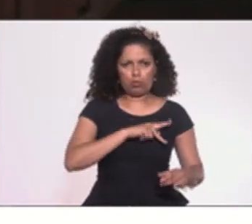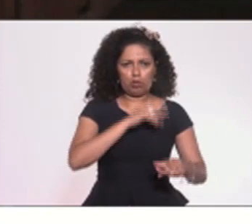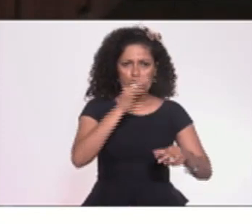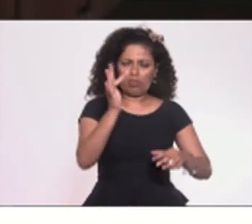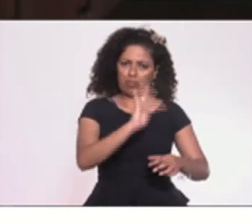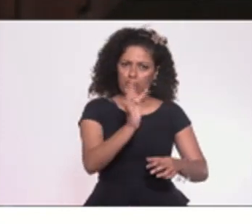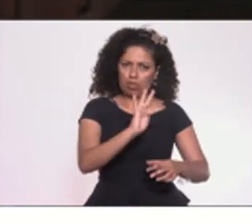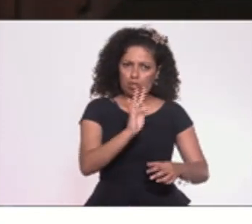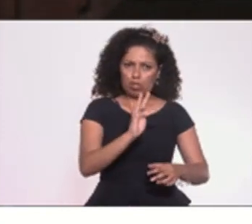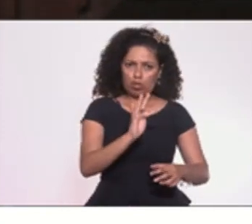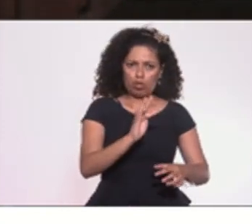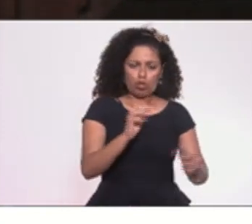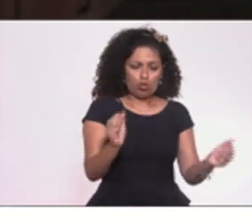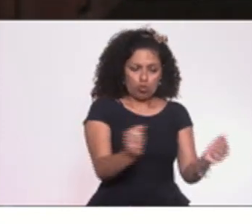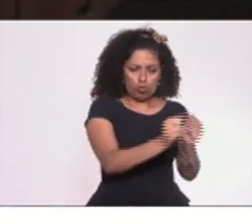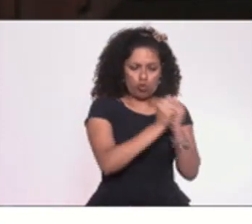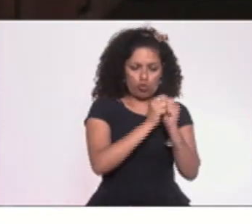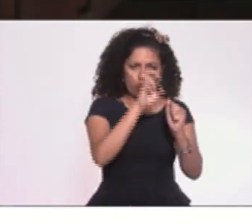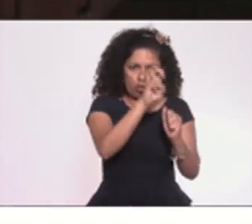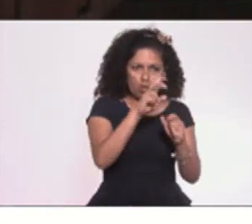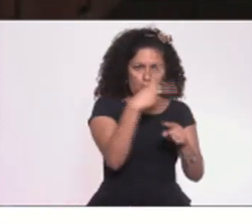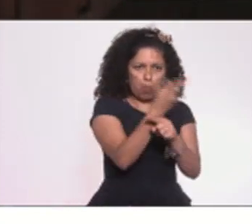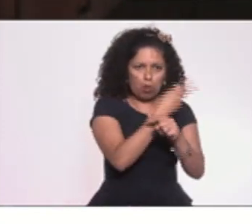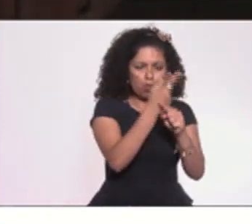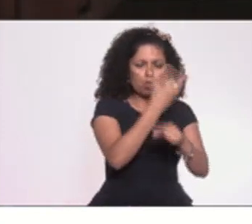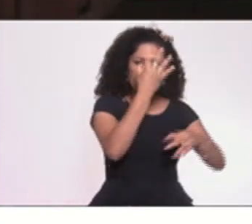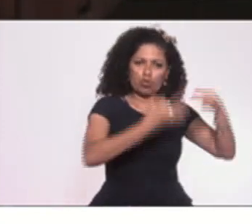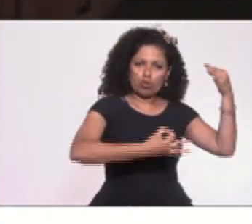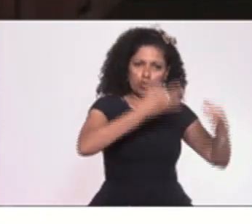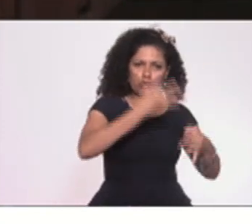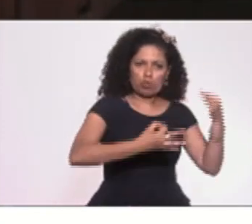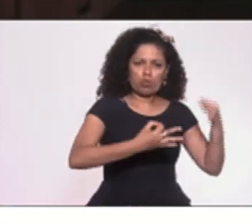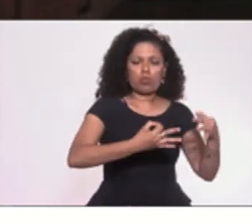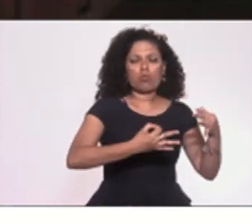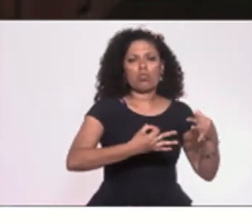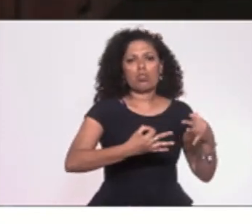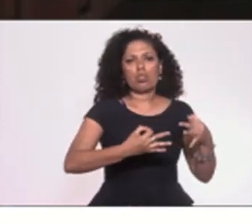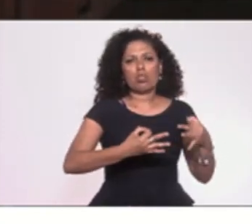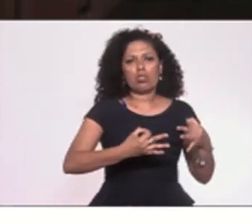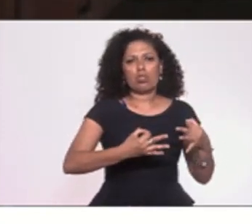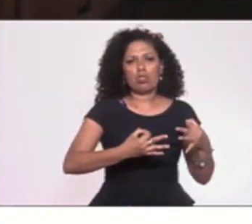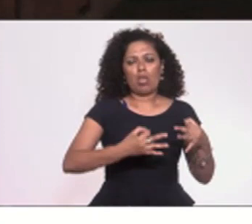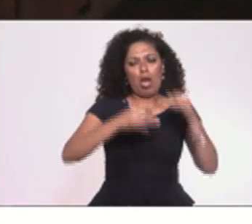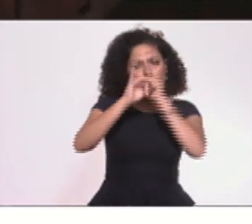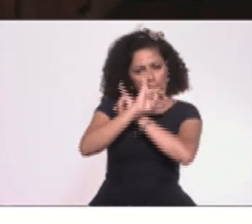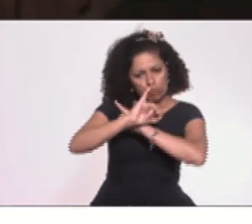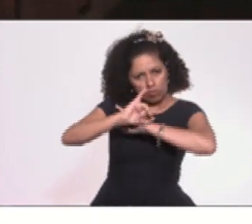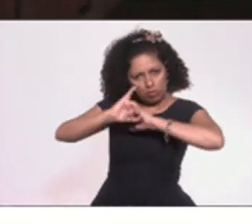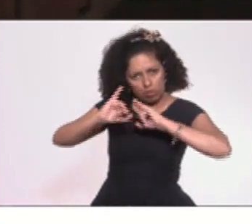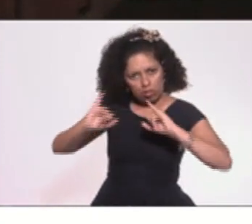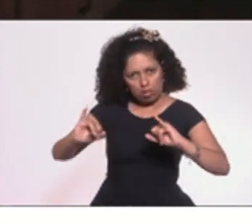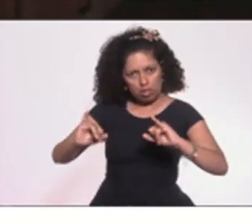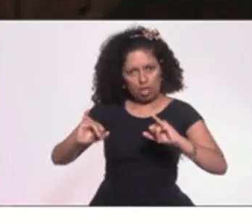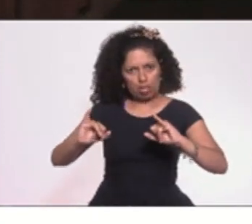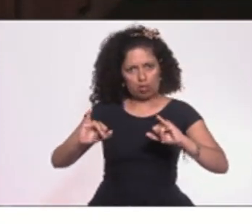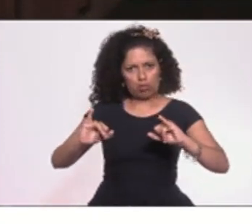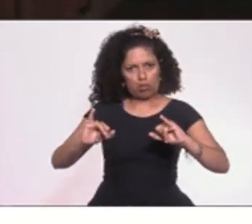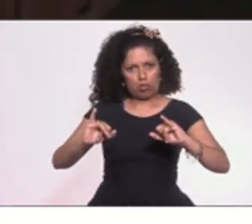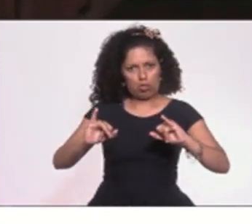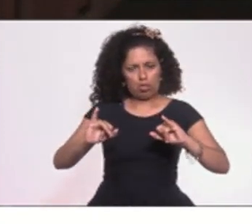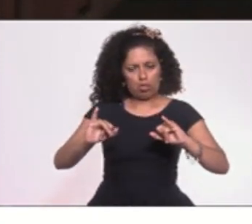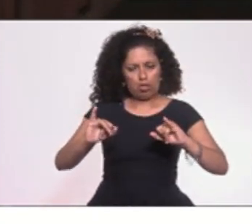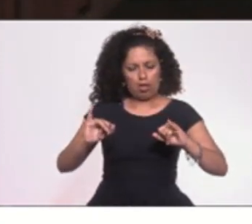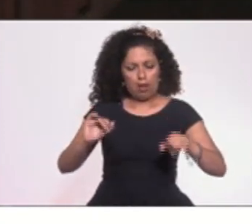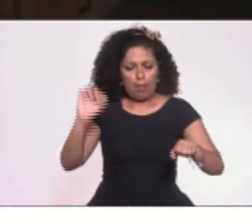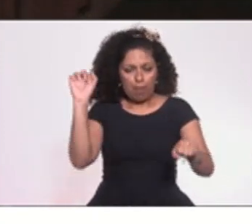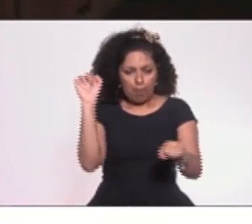de 5 procuradores de justiça, promoveu a denúncia, acabou a fase de